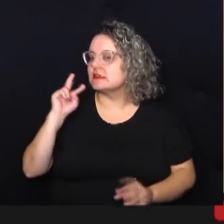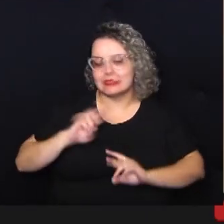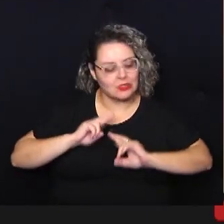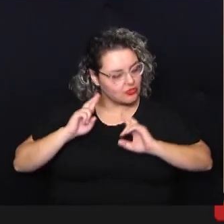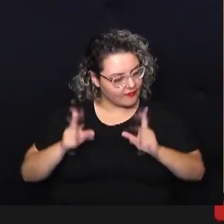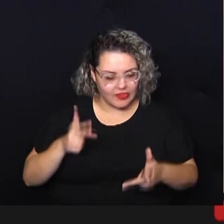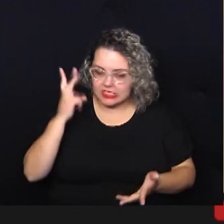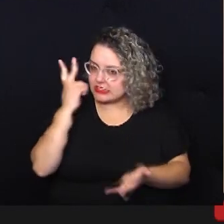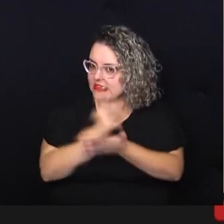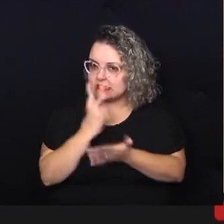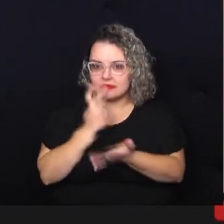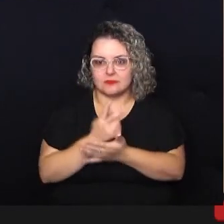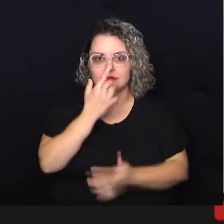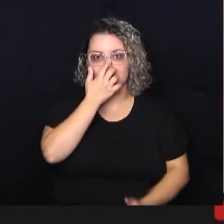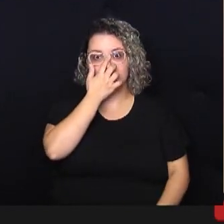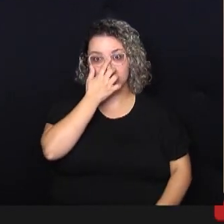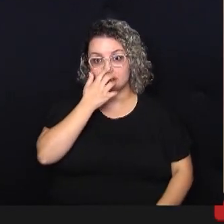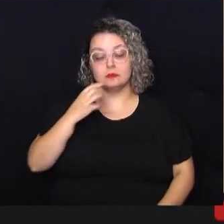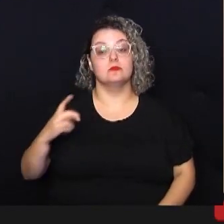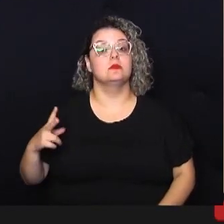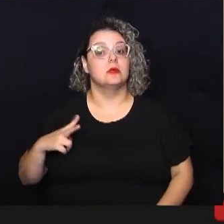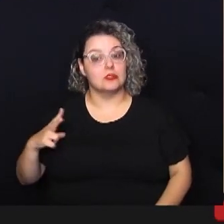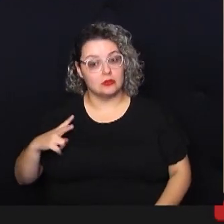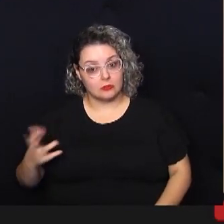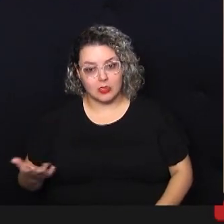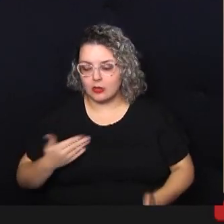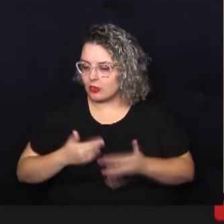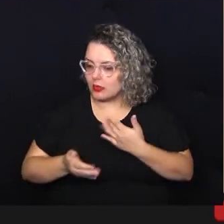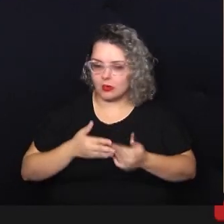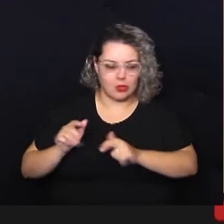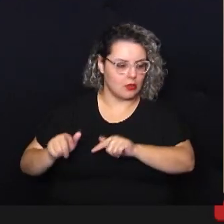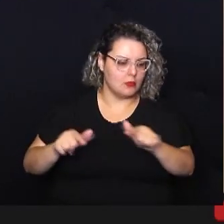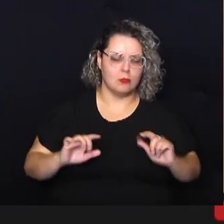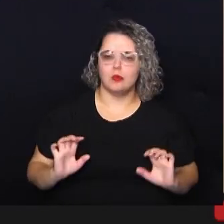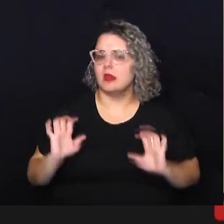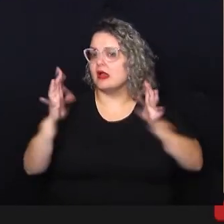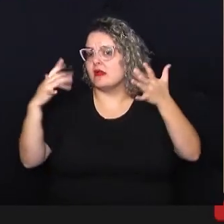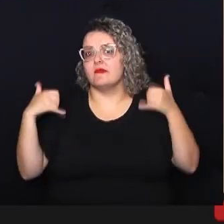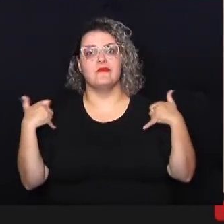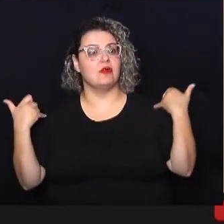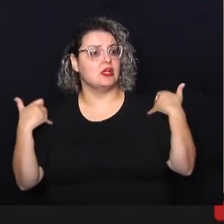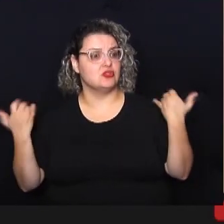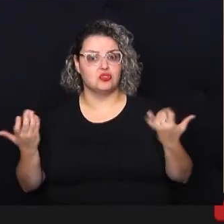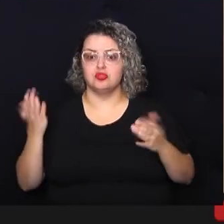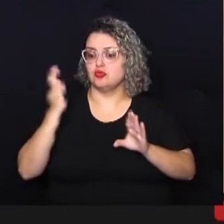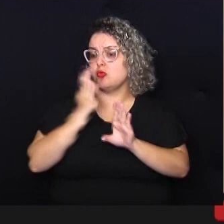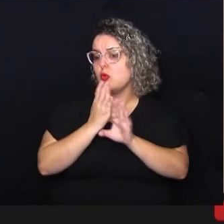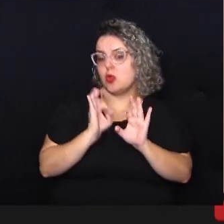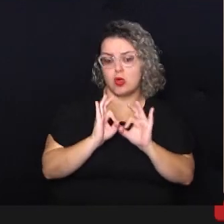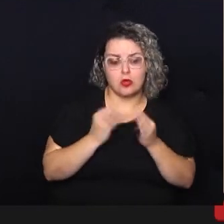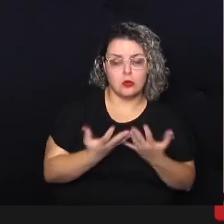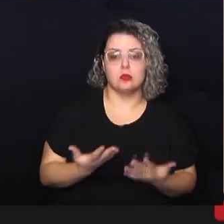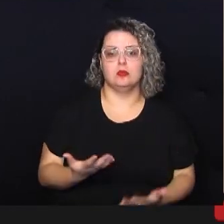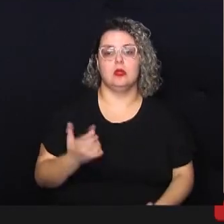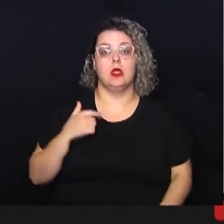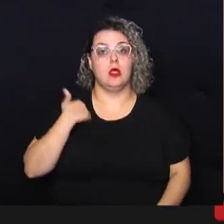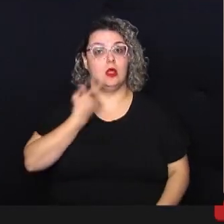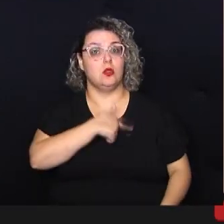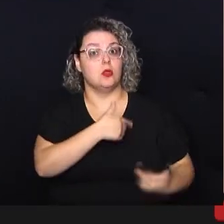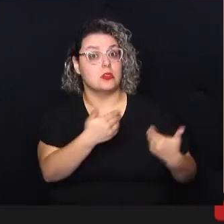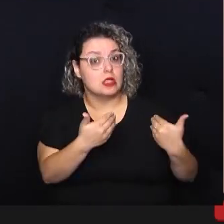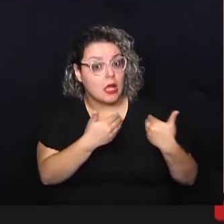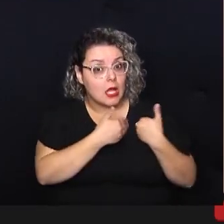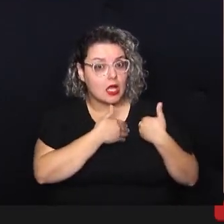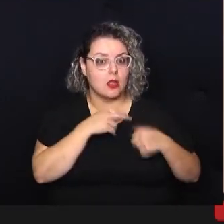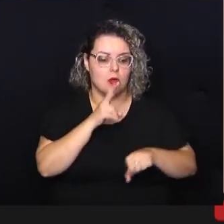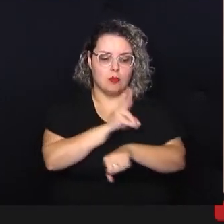né? Pessoalmente, quando a criança está em qualquer lugar, numa festinha de aniversário, no encontro da família, é nossa responsabilidade